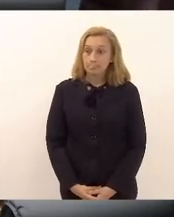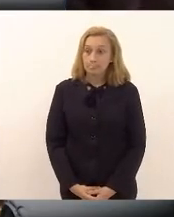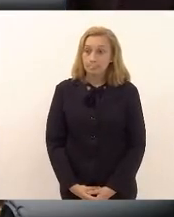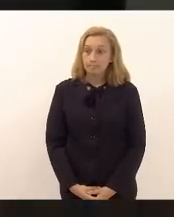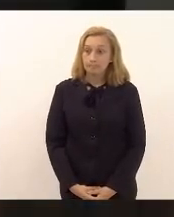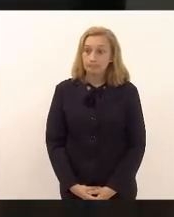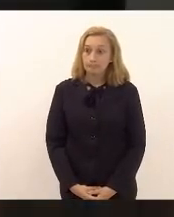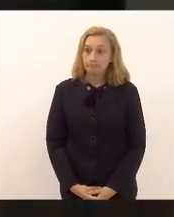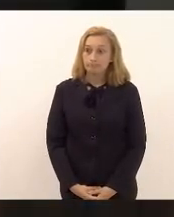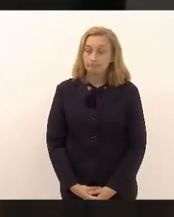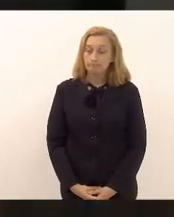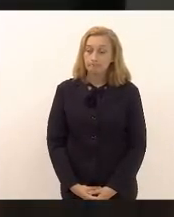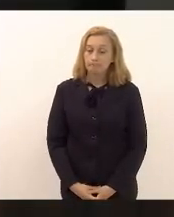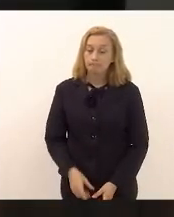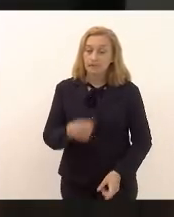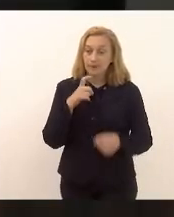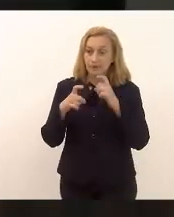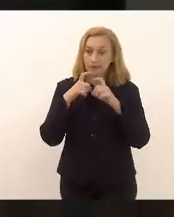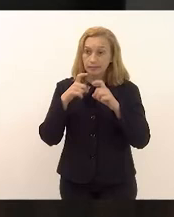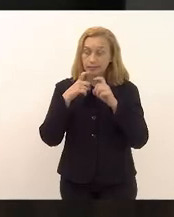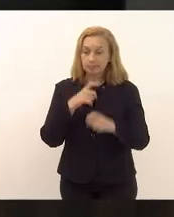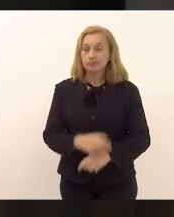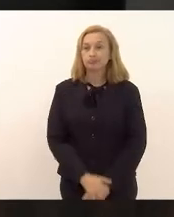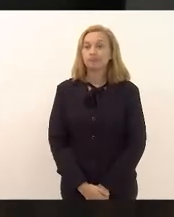Com os pareceres emitidos em discussão.